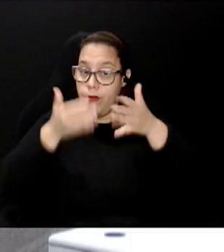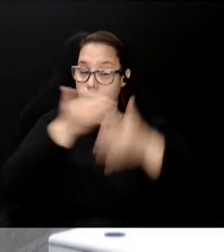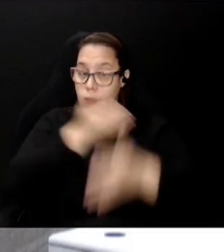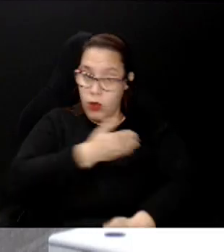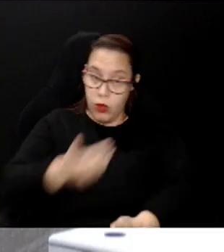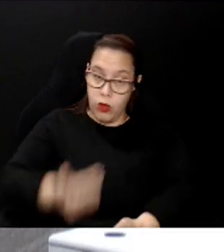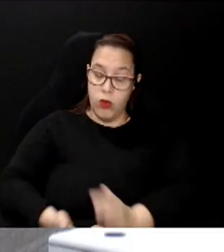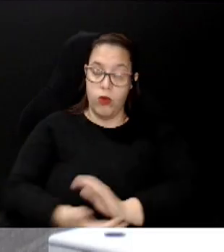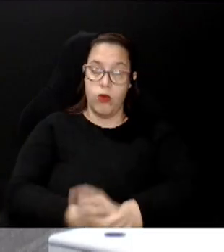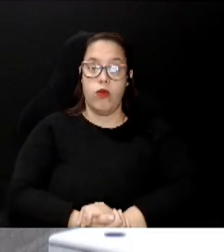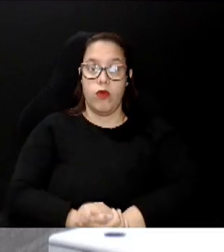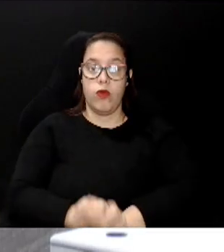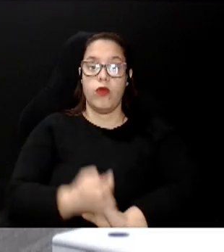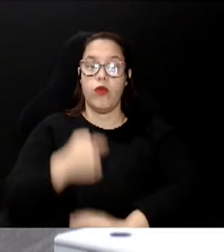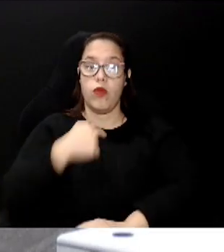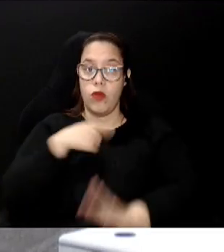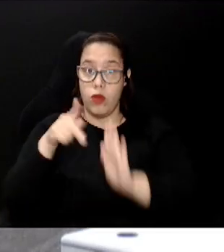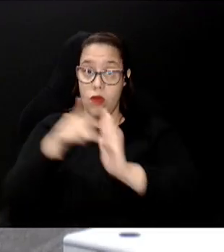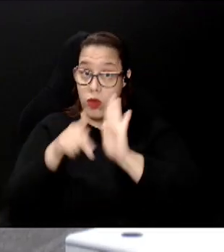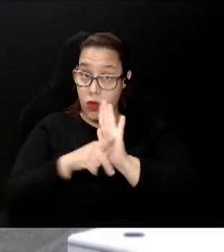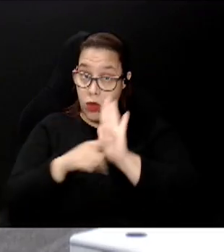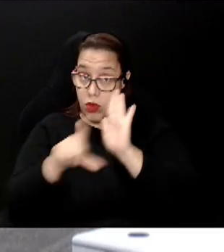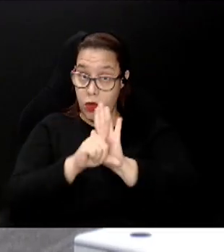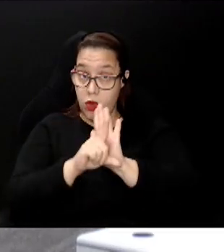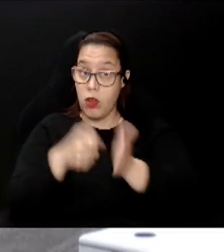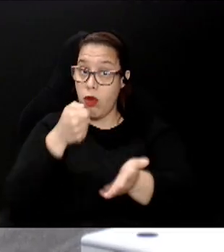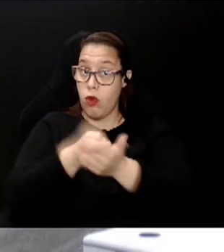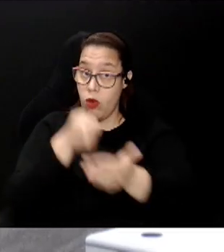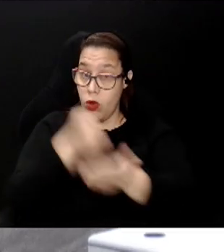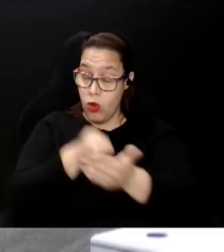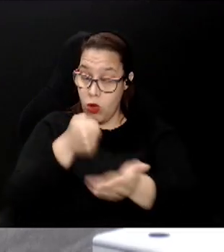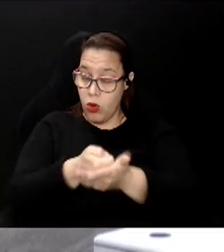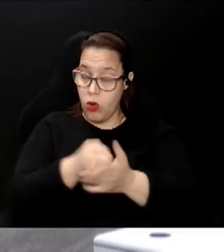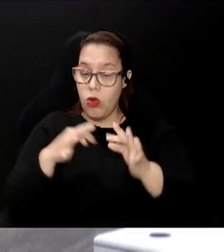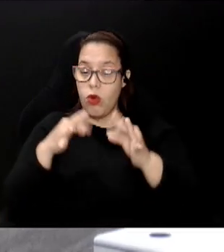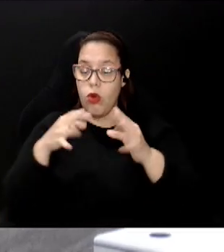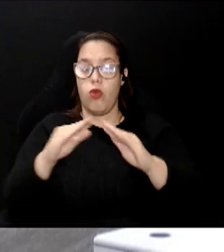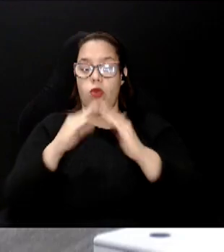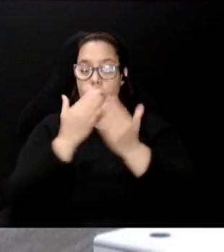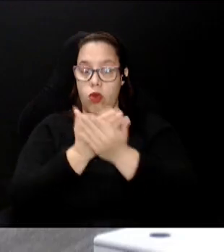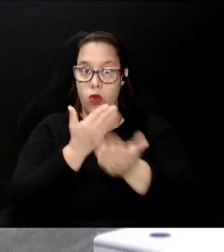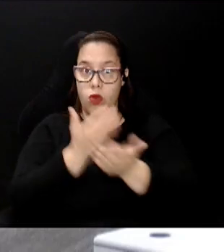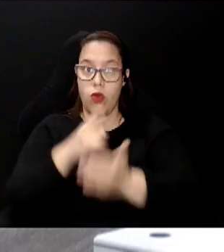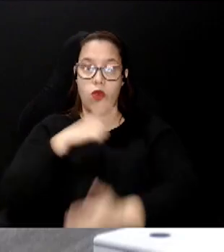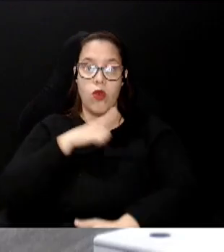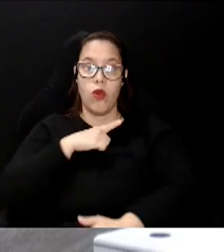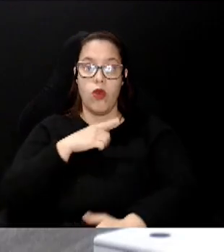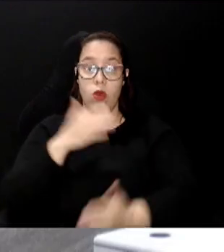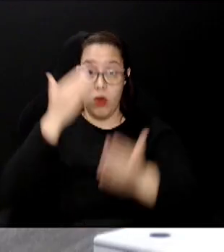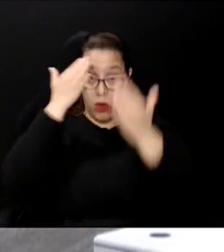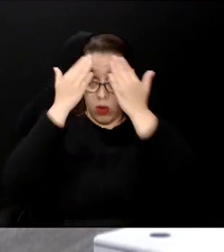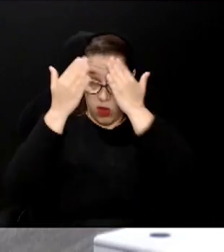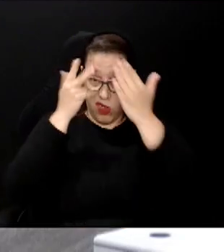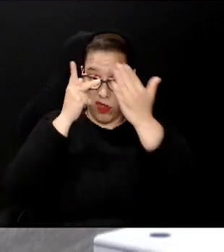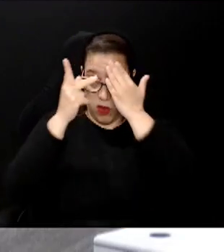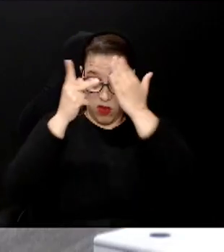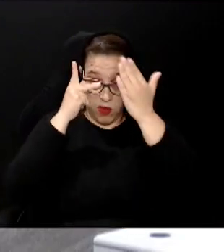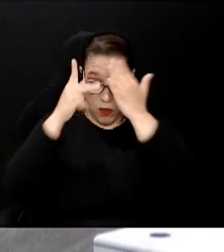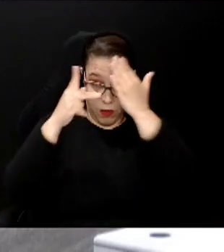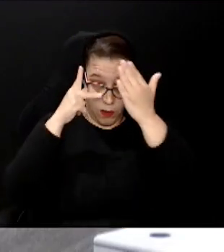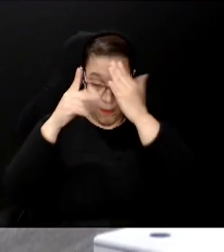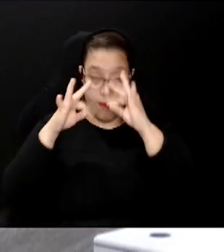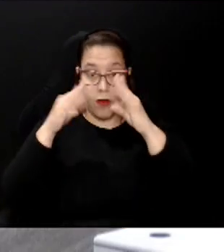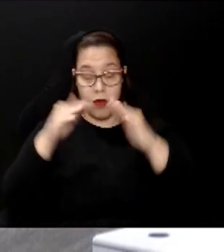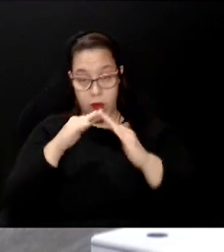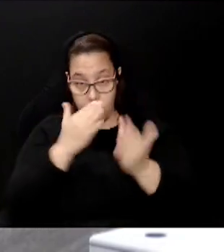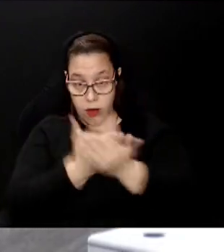tenho um projeto de lei que obriga que todas as escolas tenham psiquiatras, obriga que todas as escolas